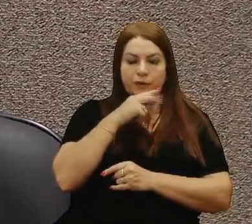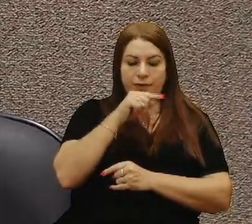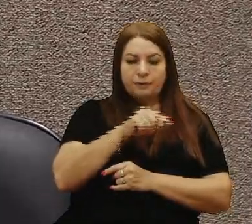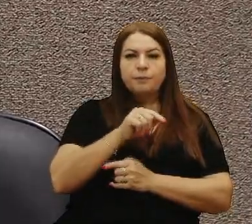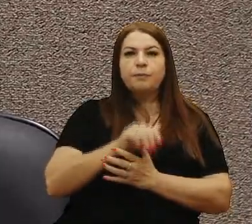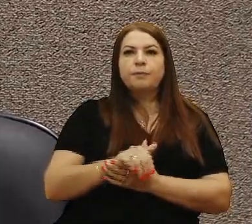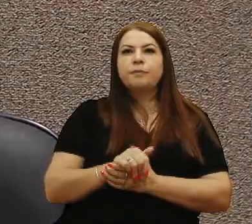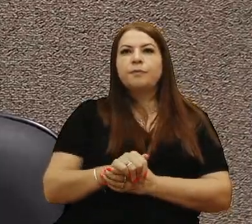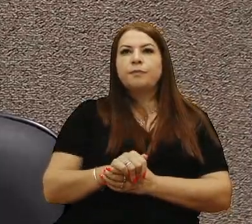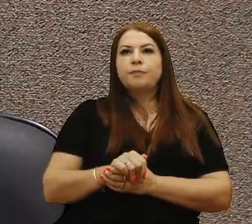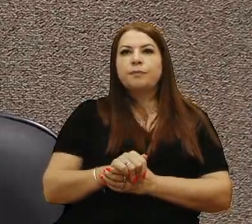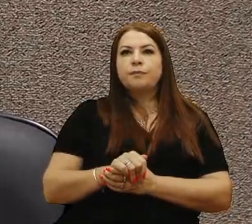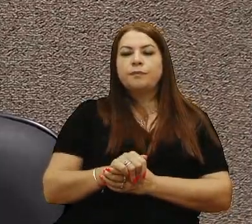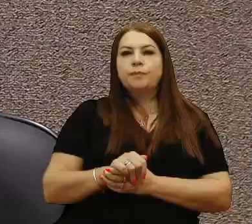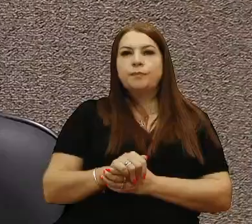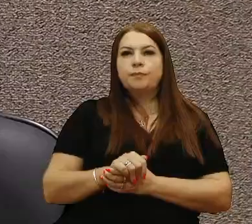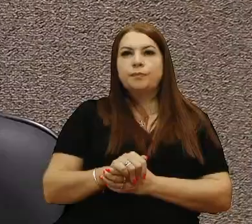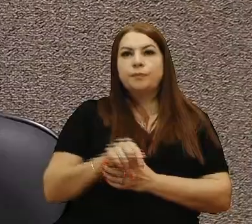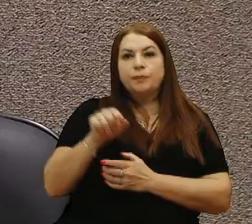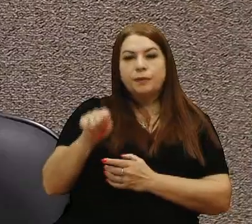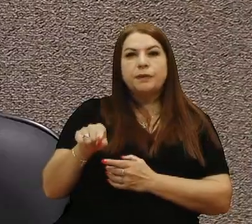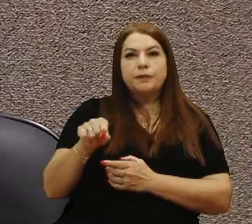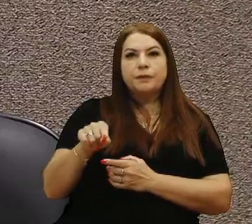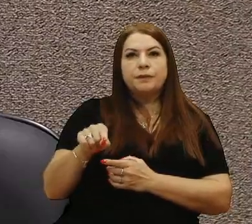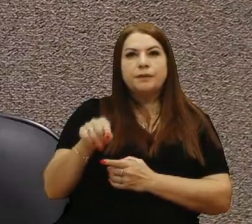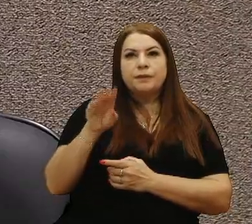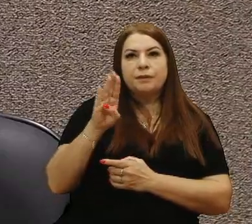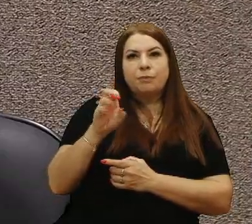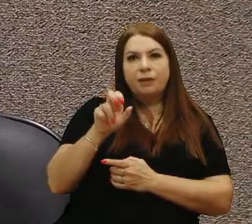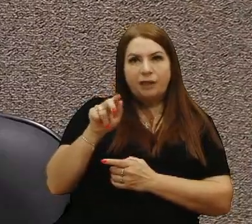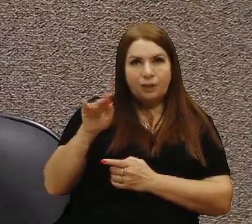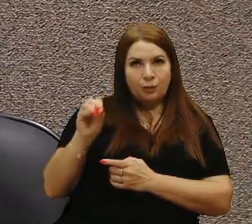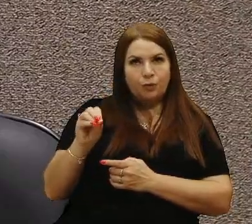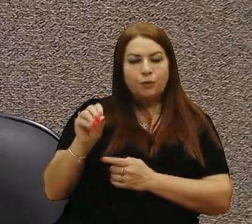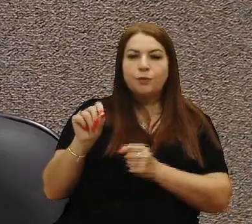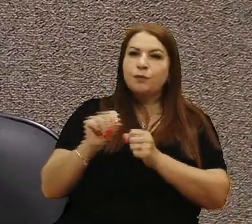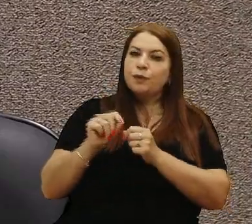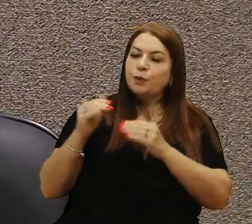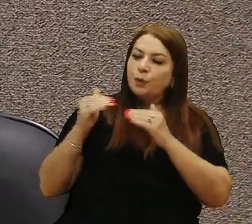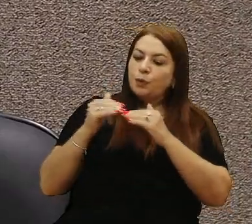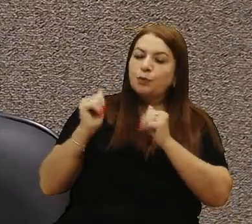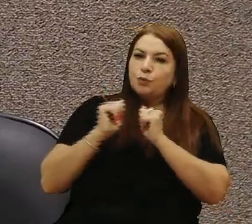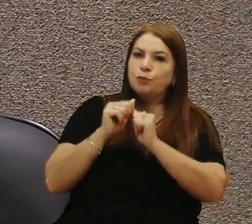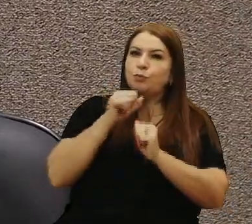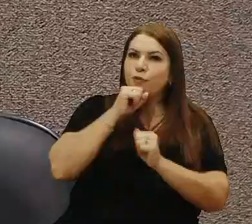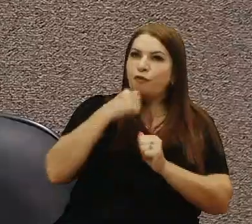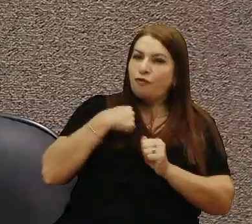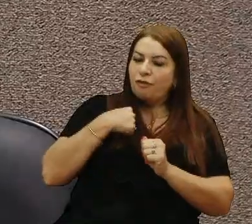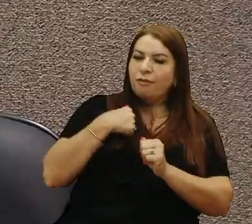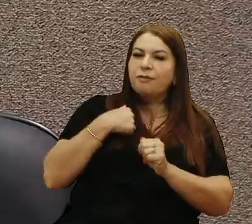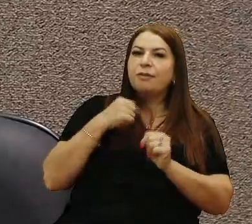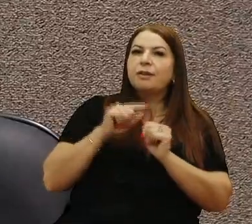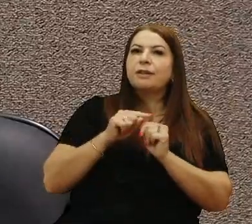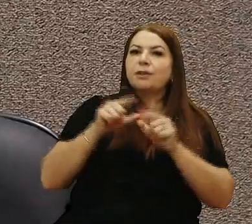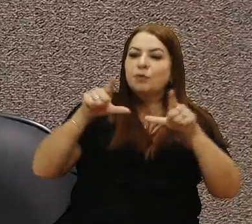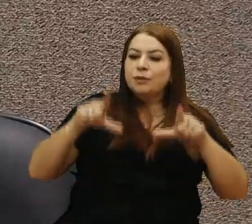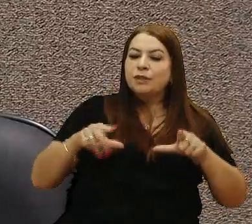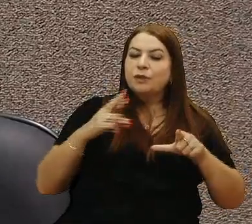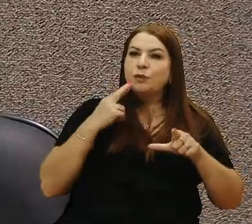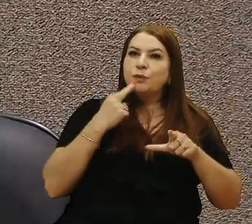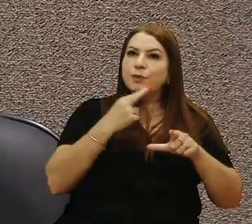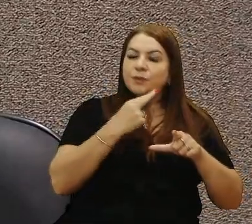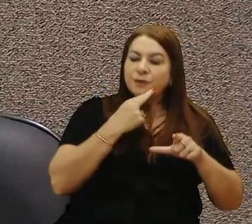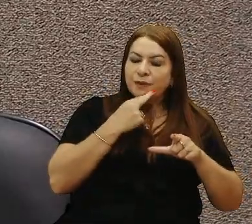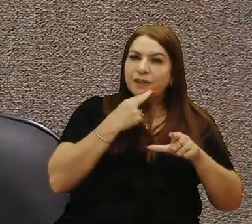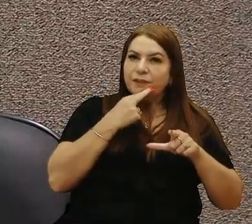Souza, o seu Benito Copete, né, fez um acordo com o meu avô, e no salão do restaurante do